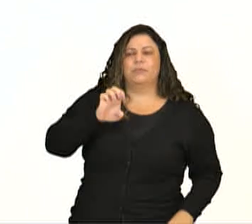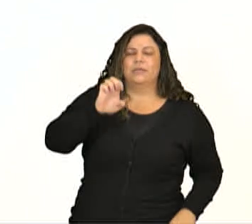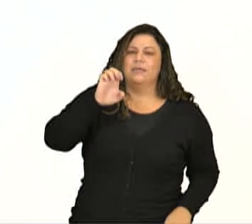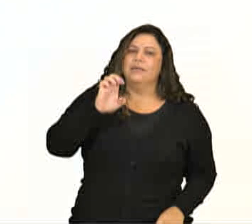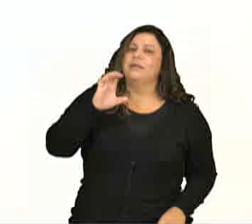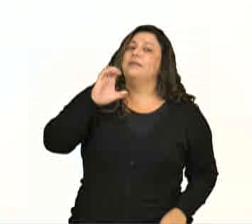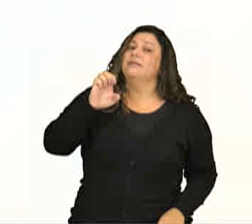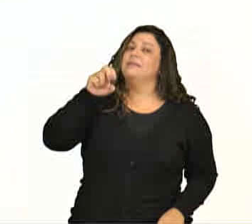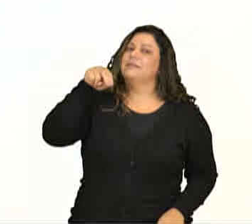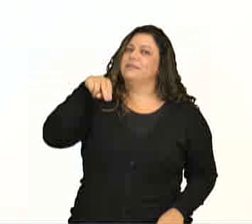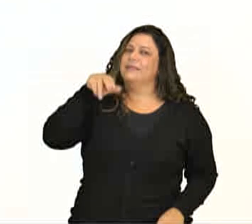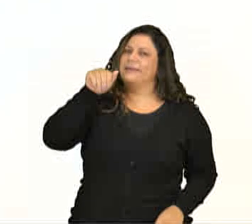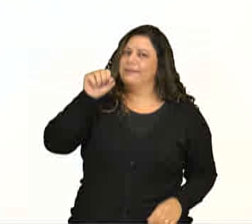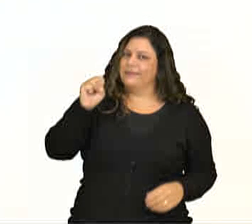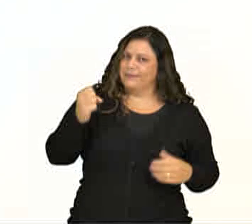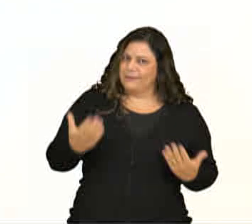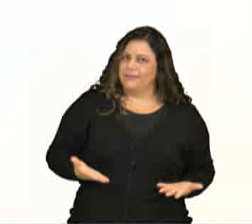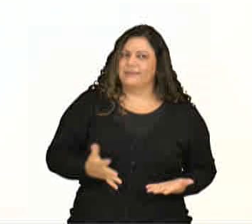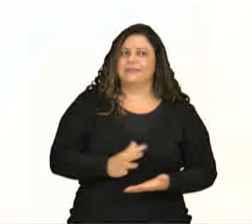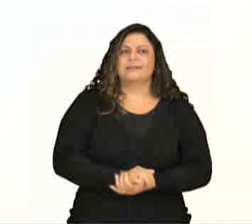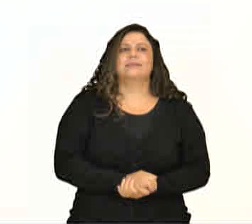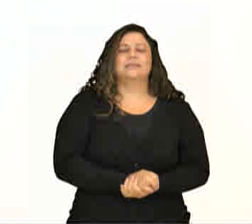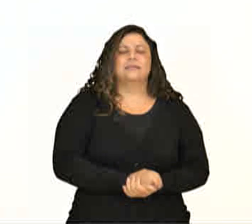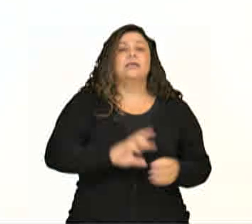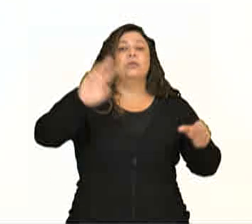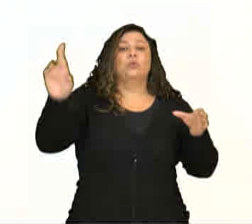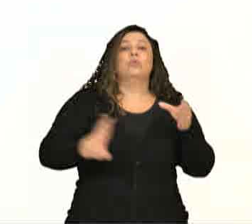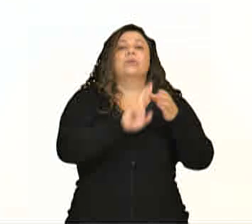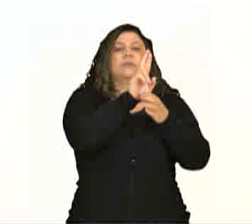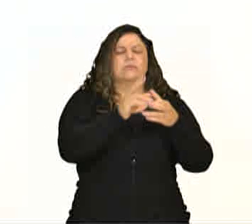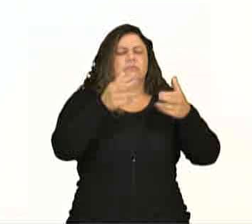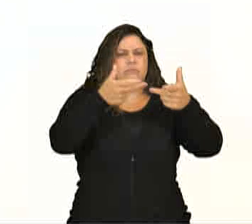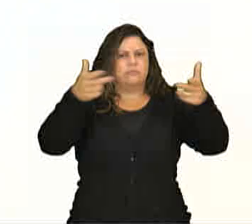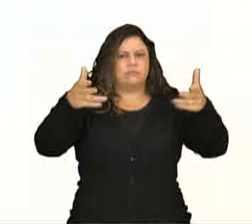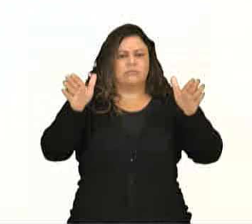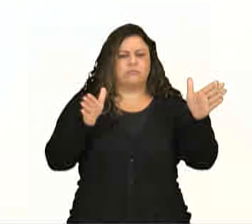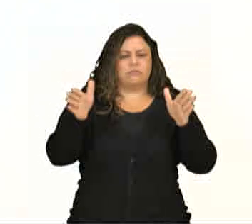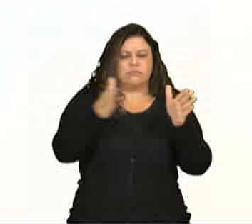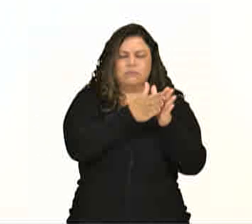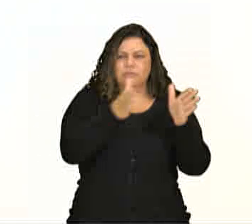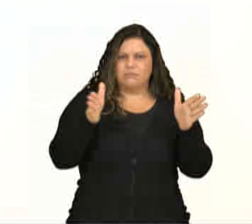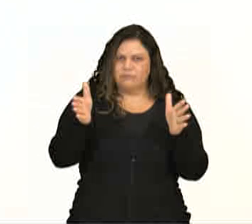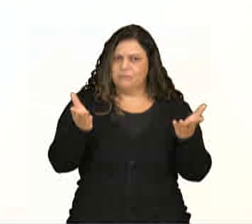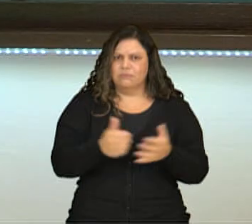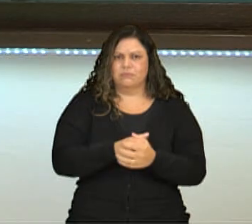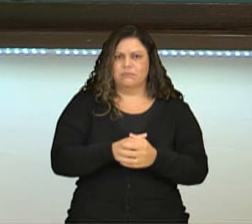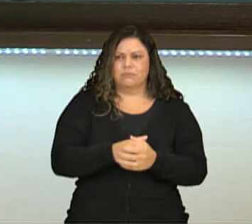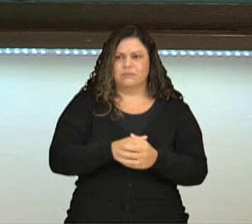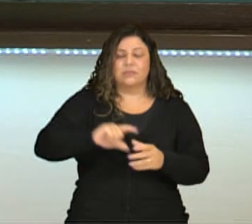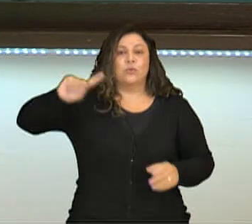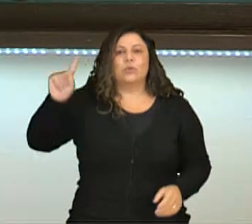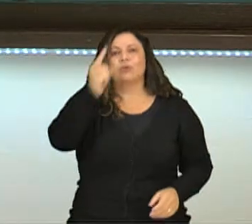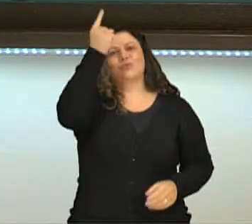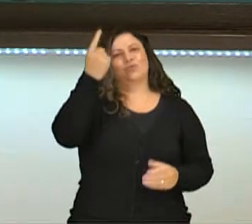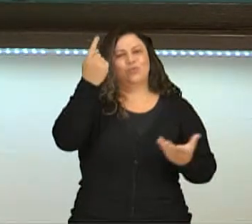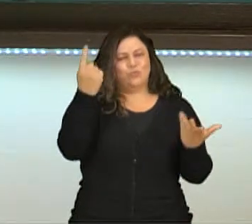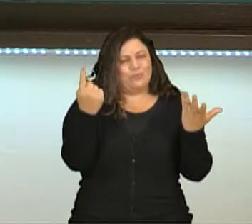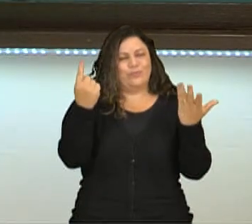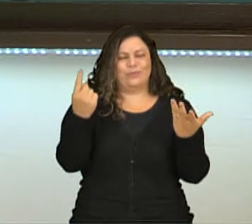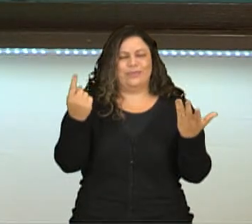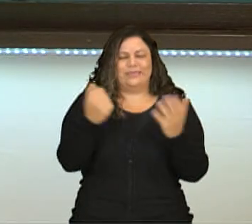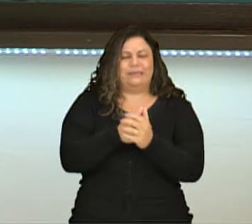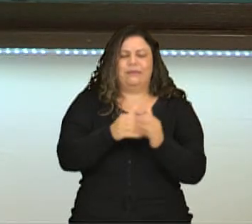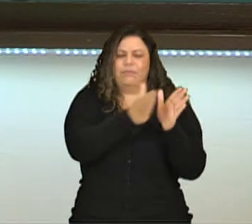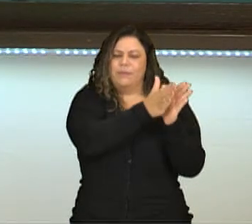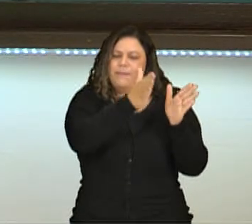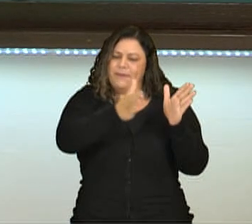tá? E aí o Renascimento, ele não vai se dar de uma vez só, né? Não, ele vai passar